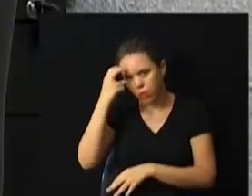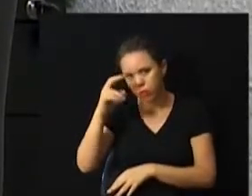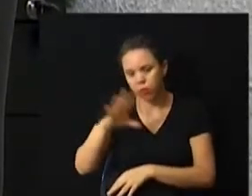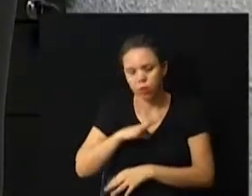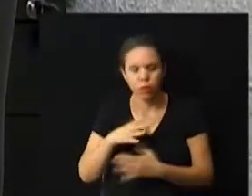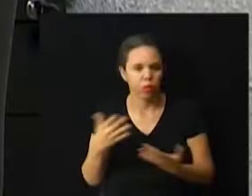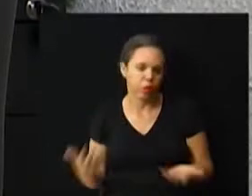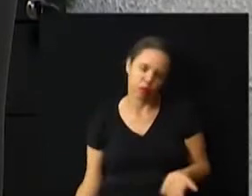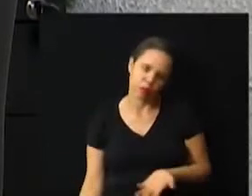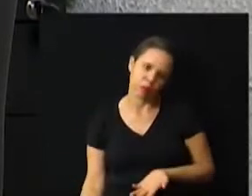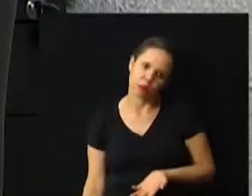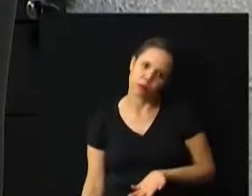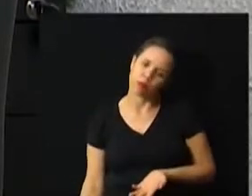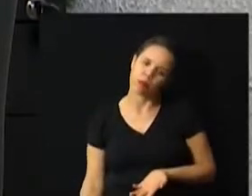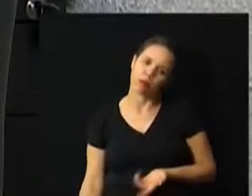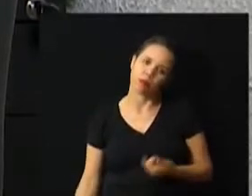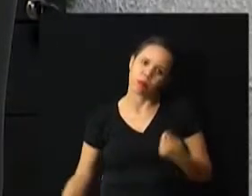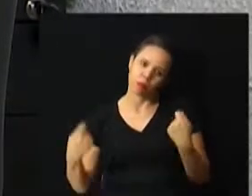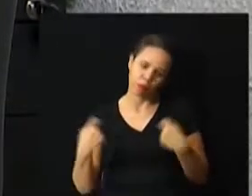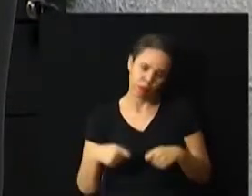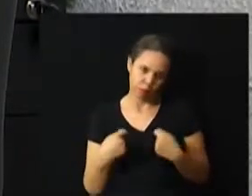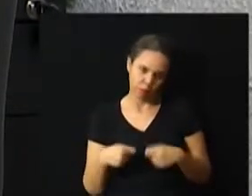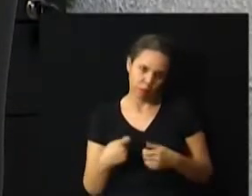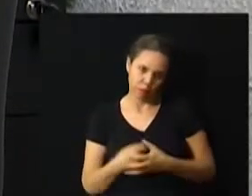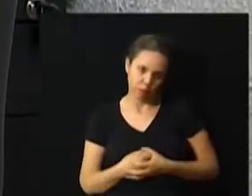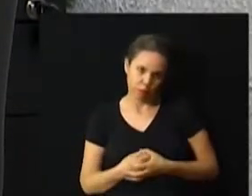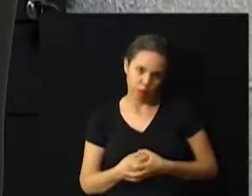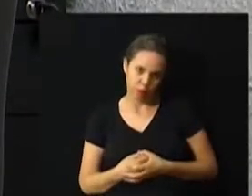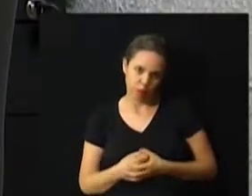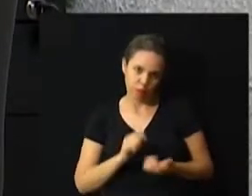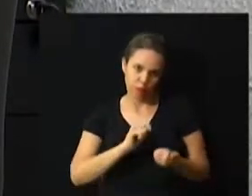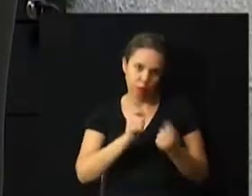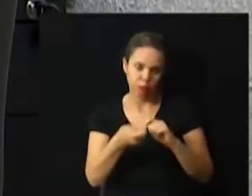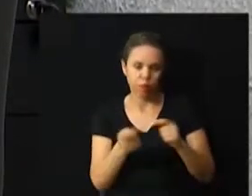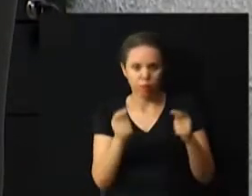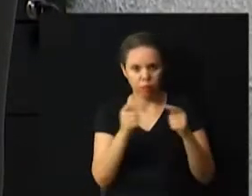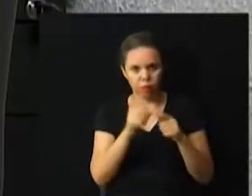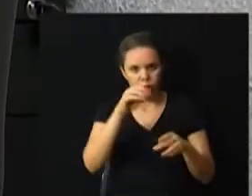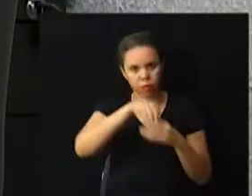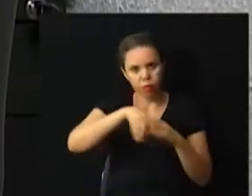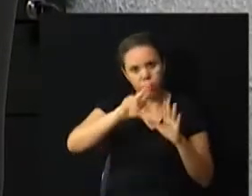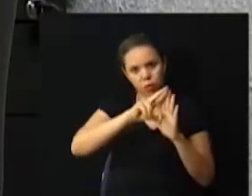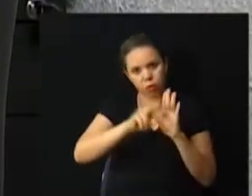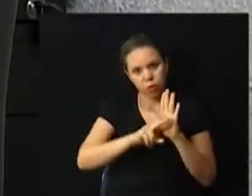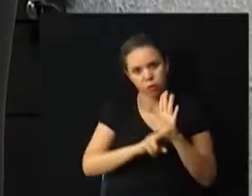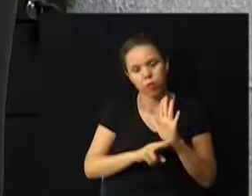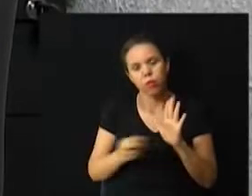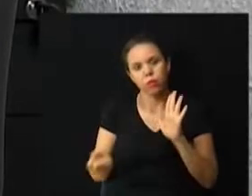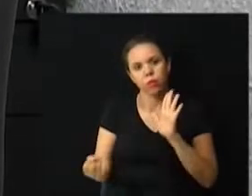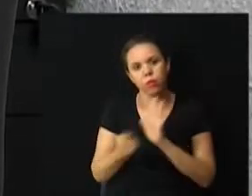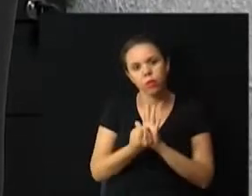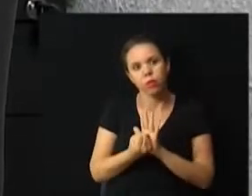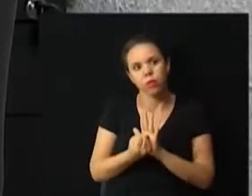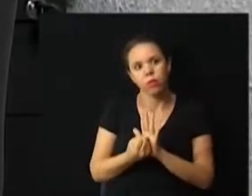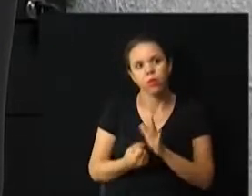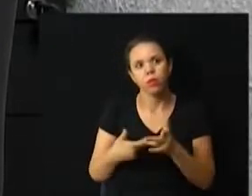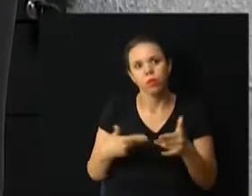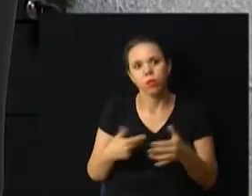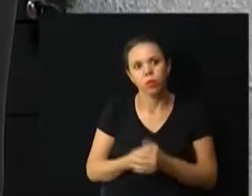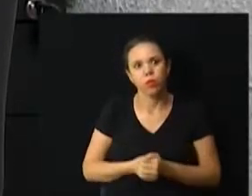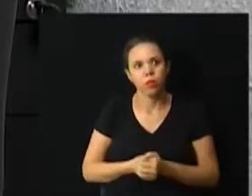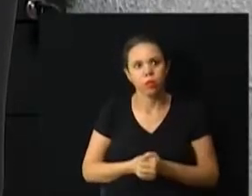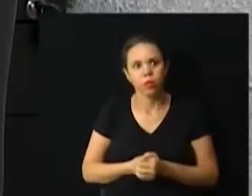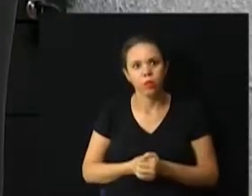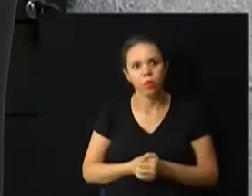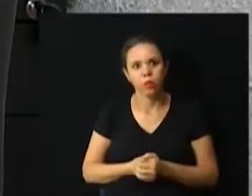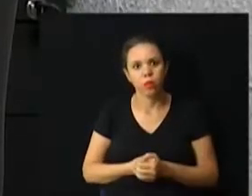cultural, ele precisa estar adequado, né, dentro das regras de tombamento, do registro.